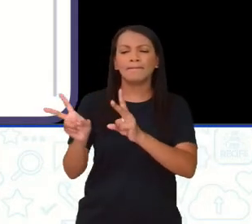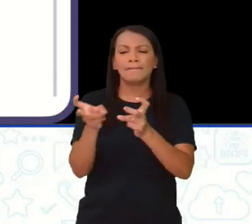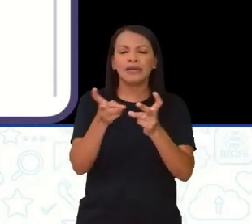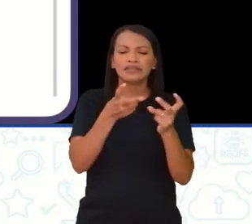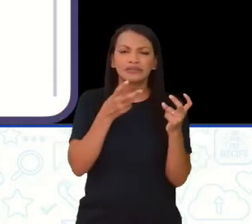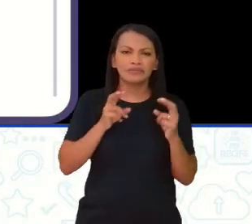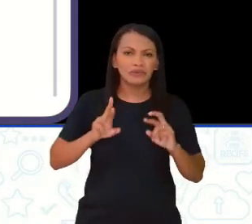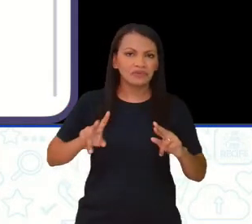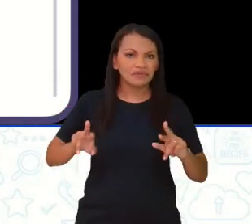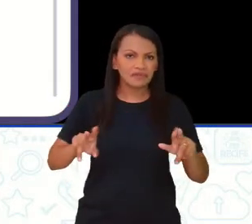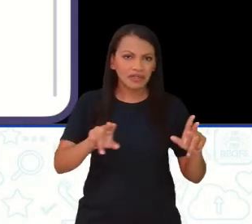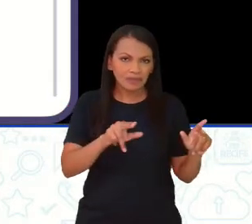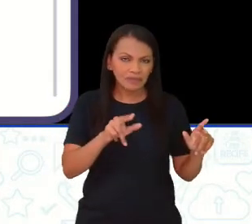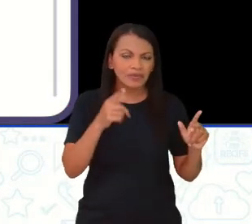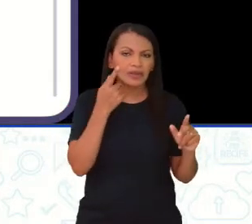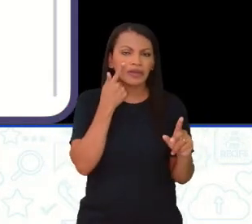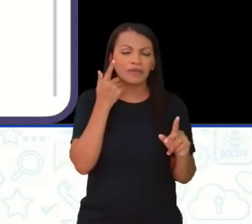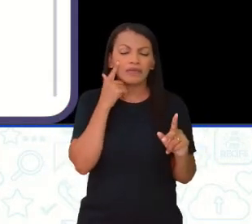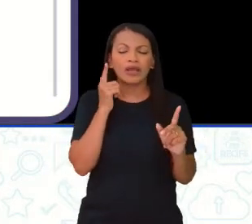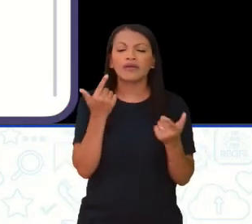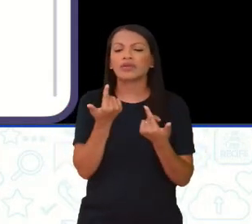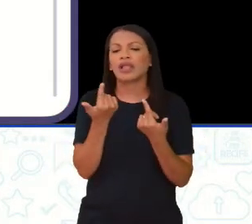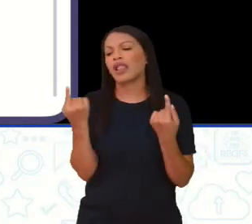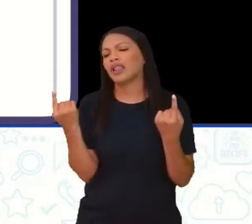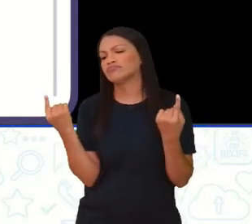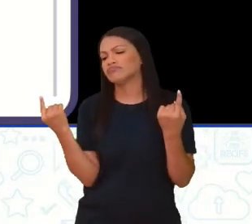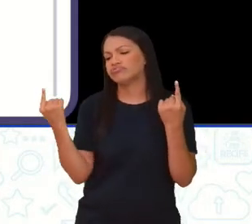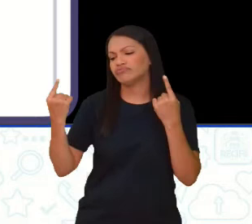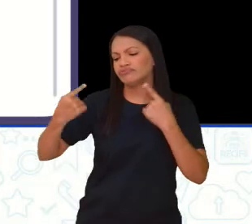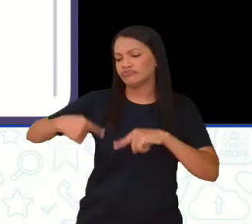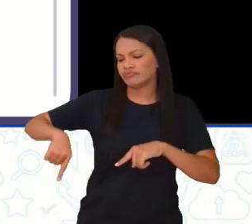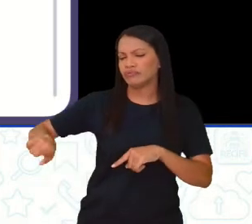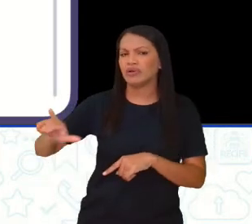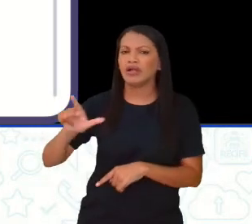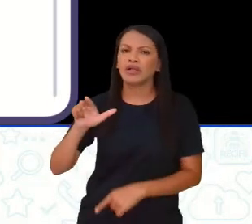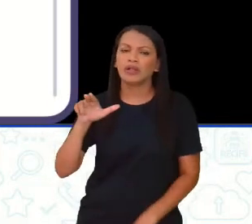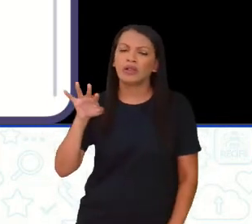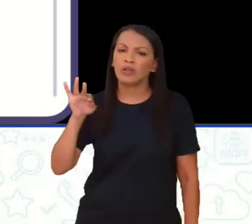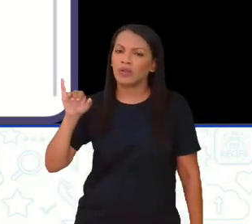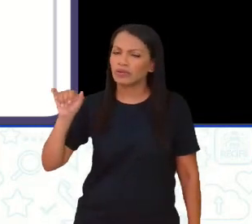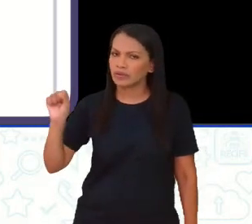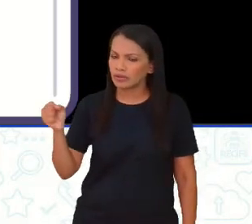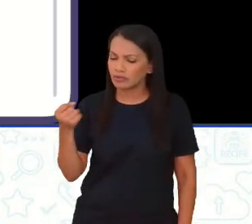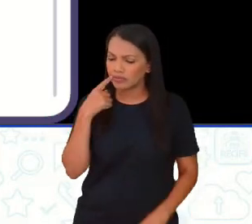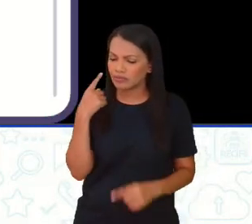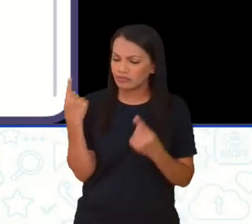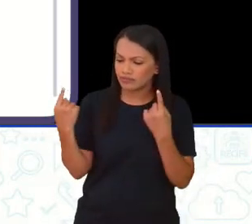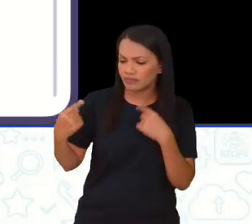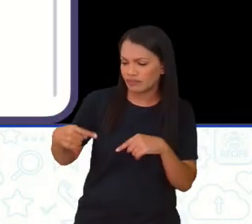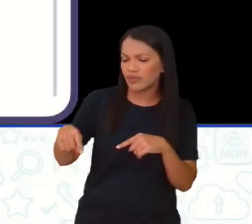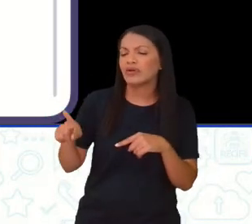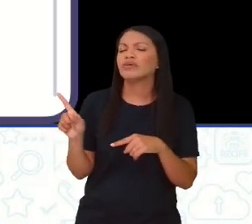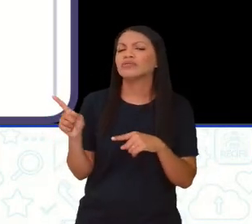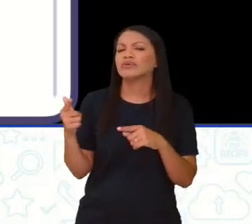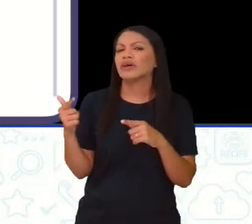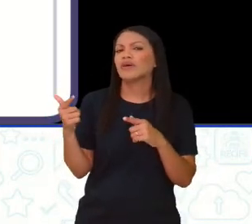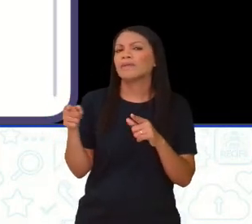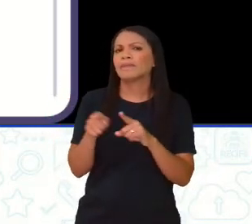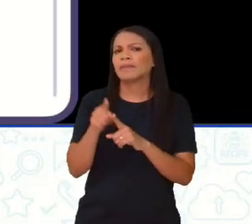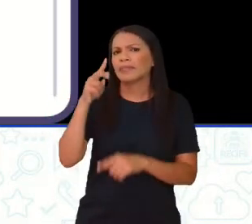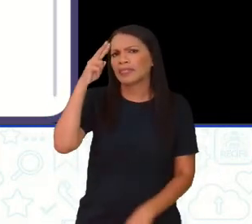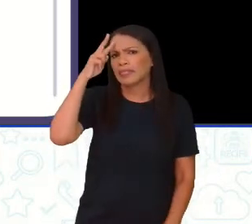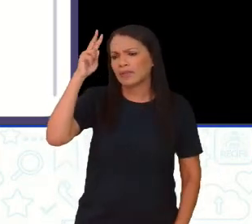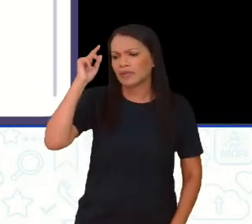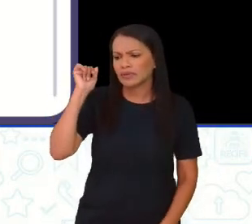conteúdo lutas, né, dentro da educação física, é diferente da gente falar de esportes de combate. Porque lembra que a gente, quando fala de